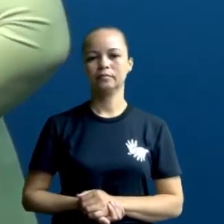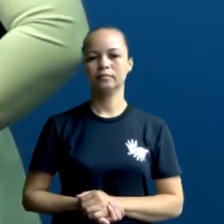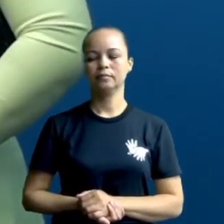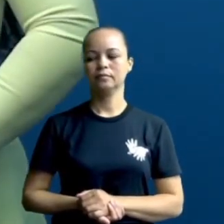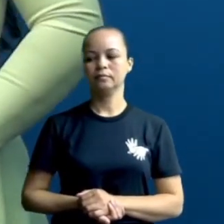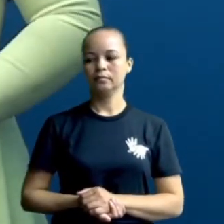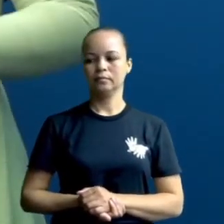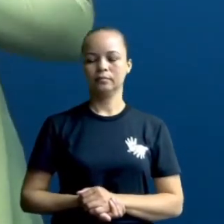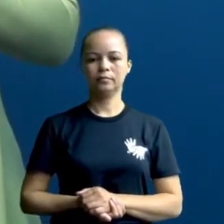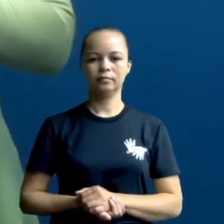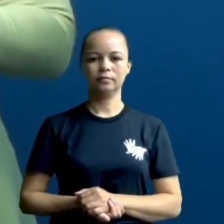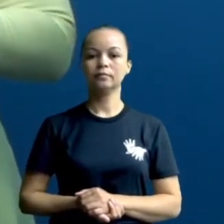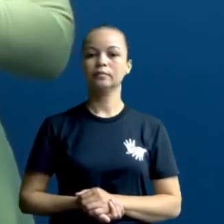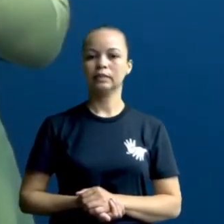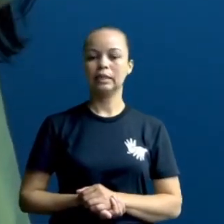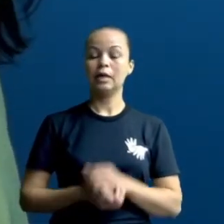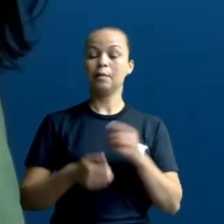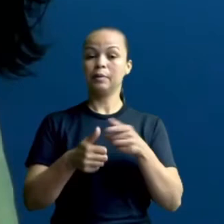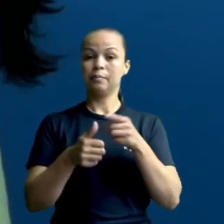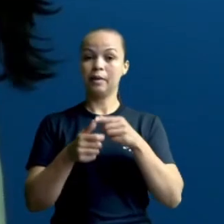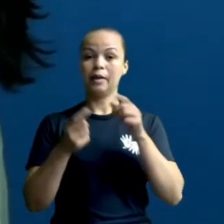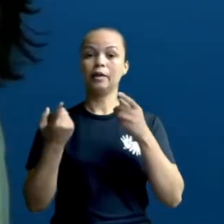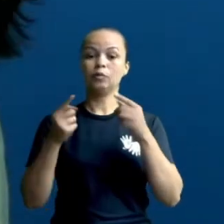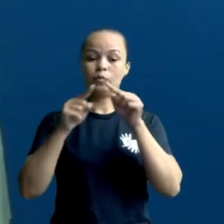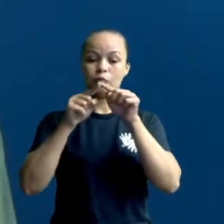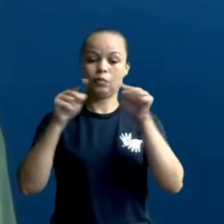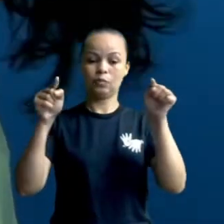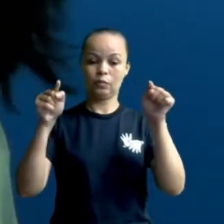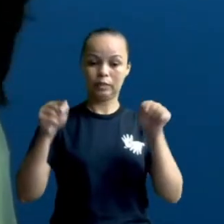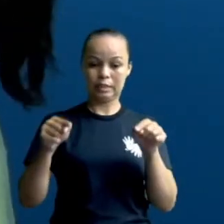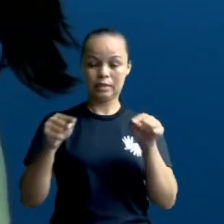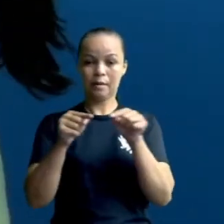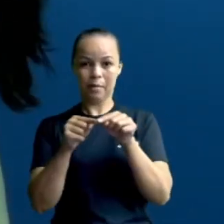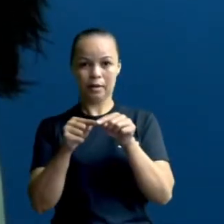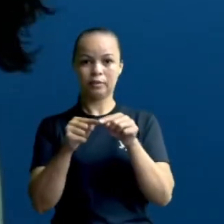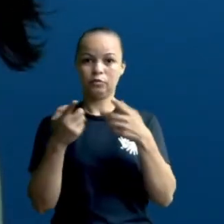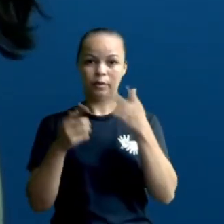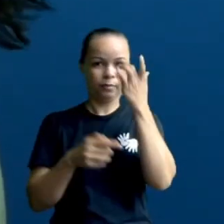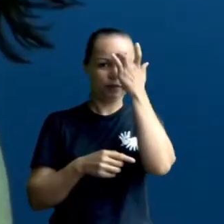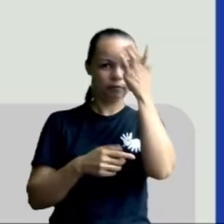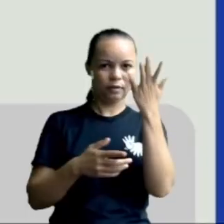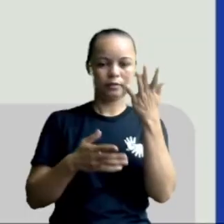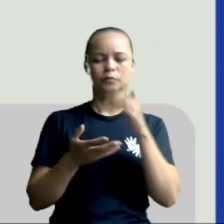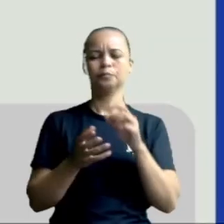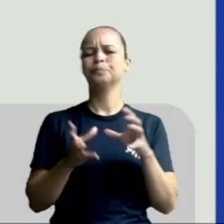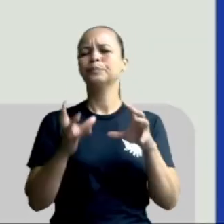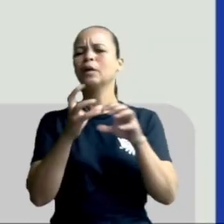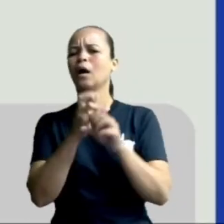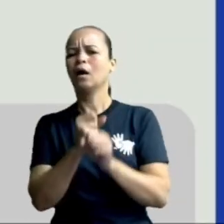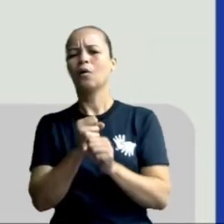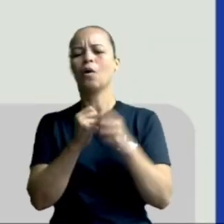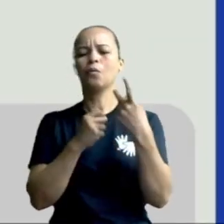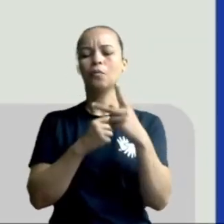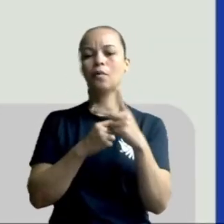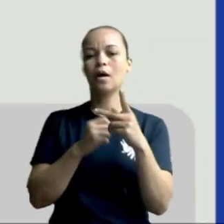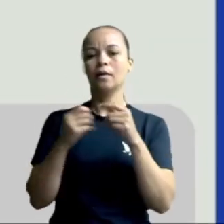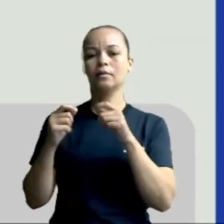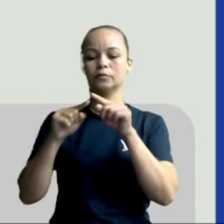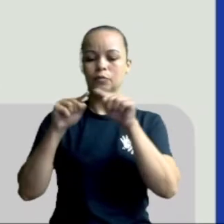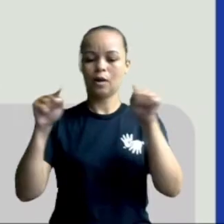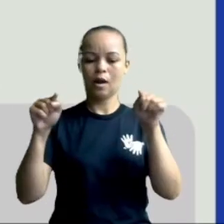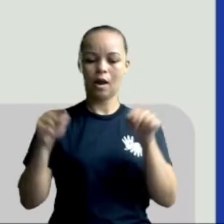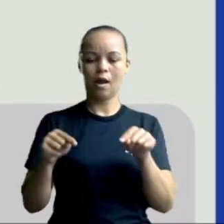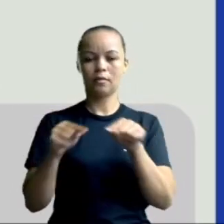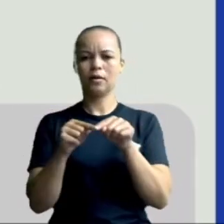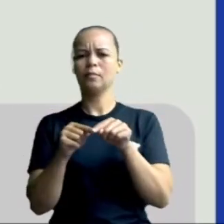Primeiro, a área do trapézio, que é mais fácil para mim, tá certo? Então, calculando a área do trapézio, que é o